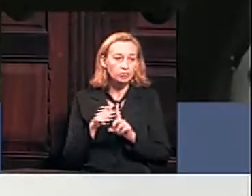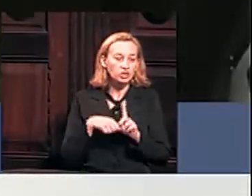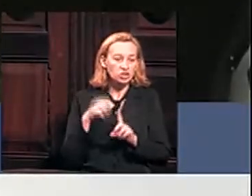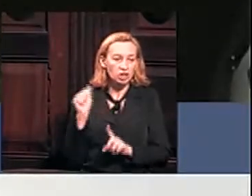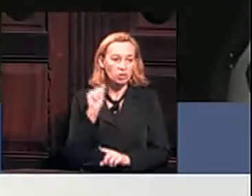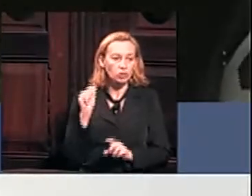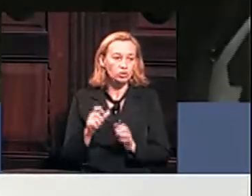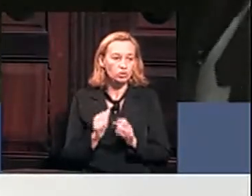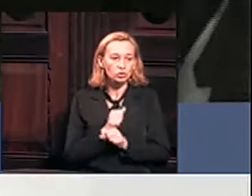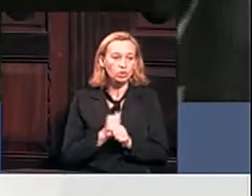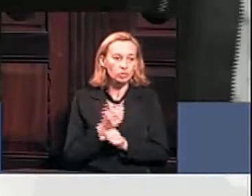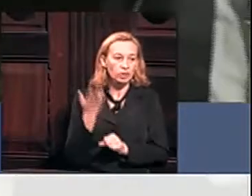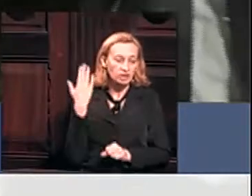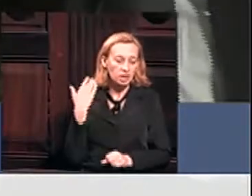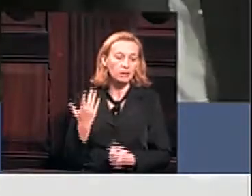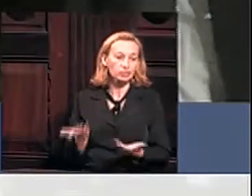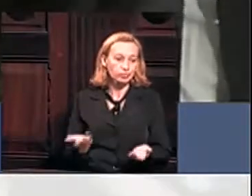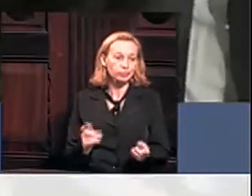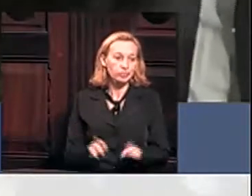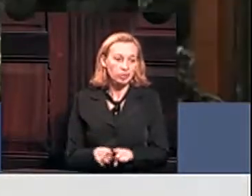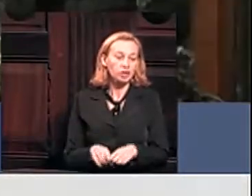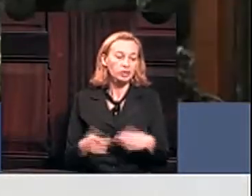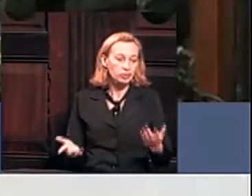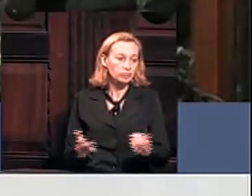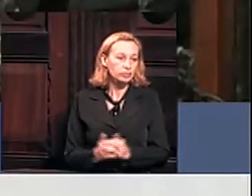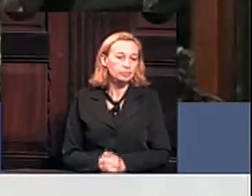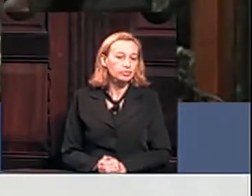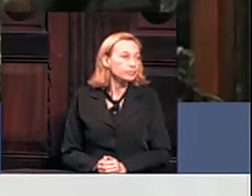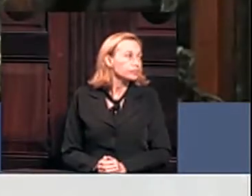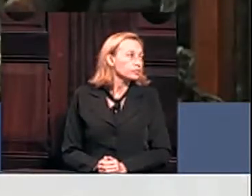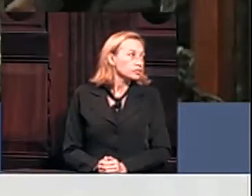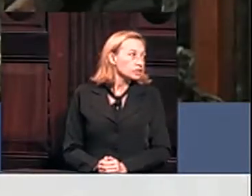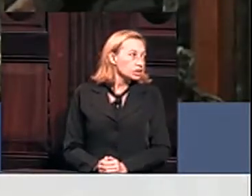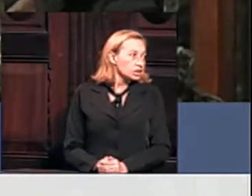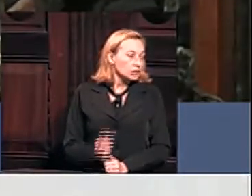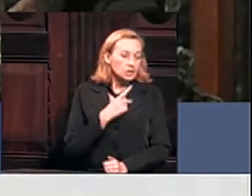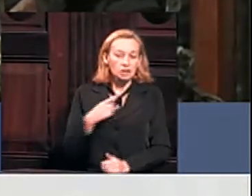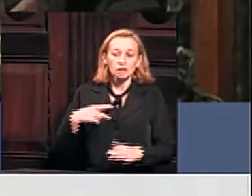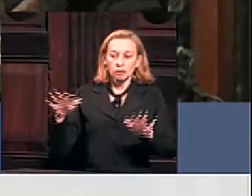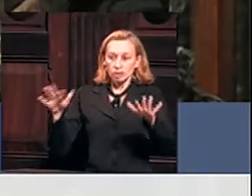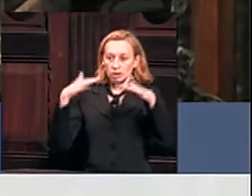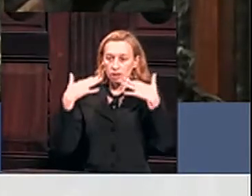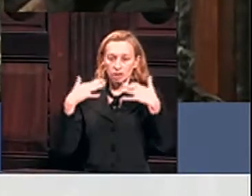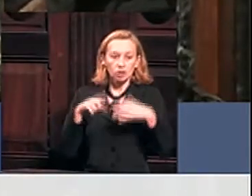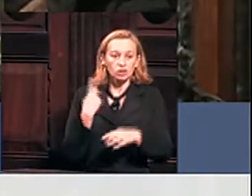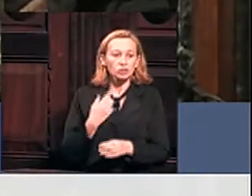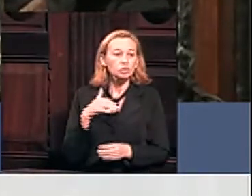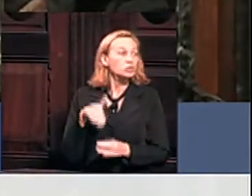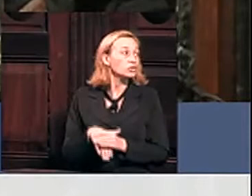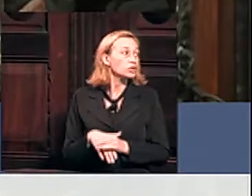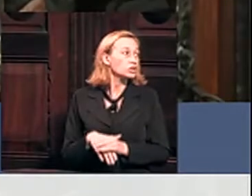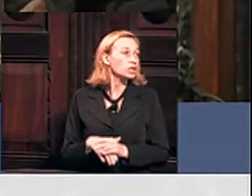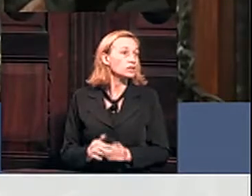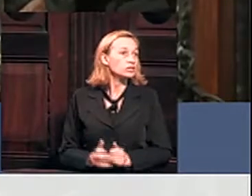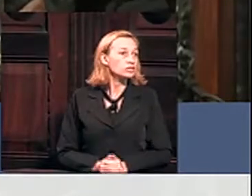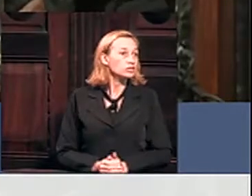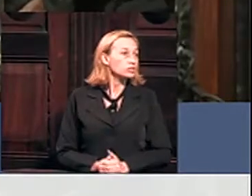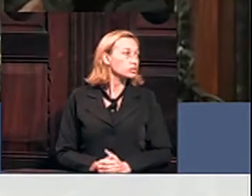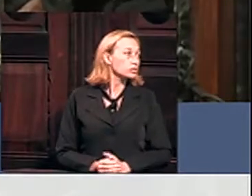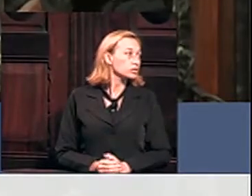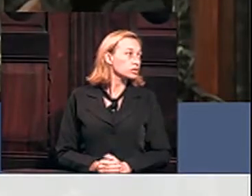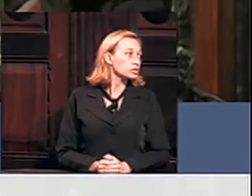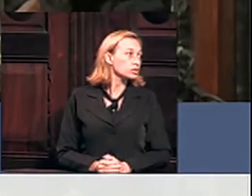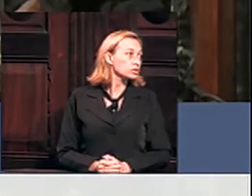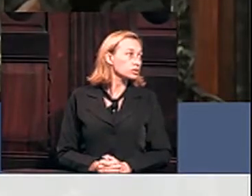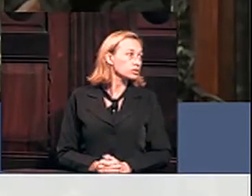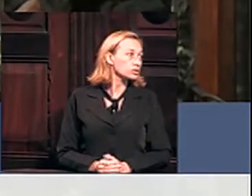e trabalhou muito bem essa questão. Parabéns, deputada Márcia Giovanni. Presidência, chama a atenção aqui, nós vamos votar a anistia dos bombeiros. Mas não